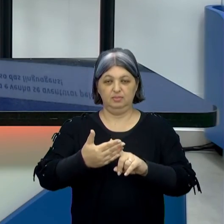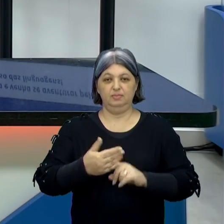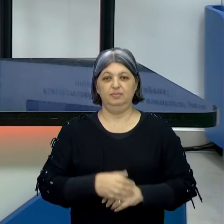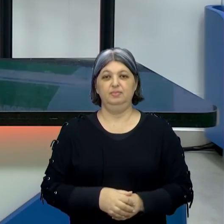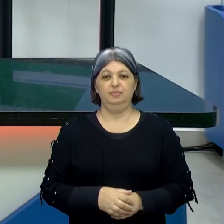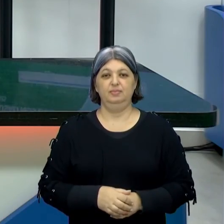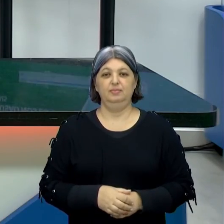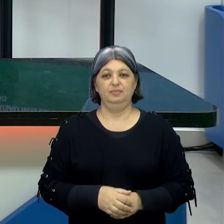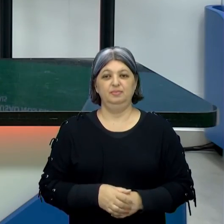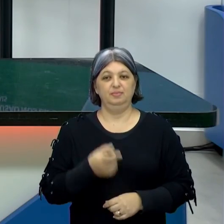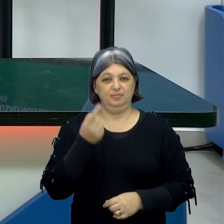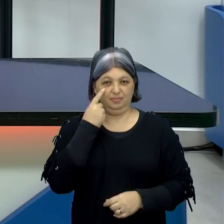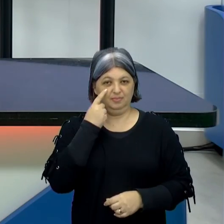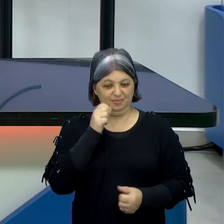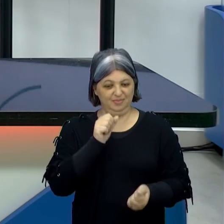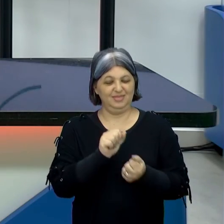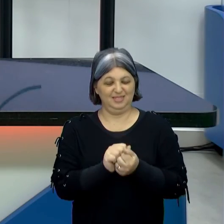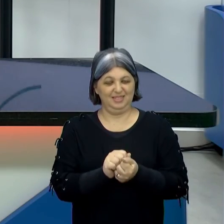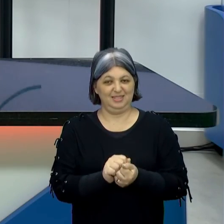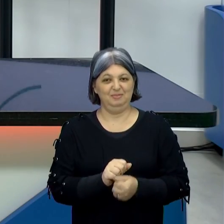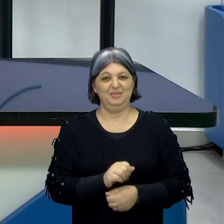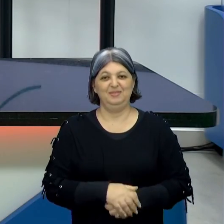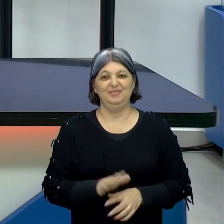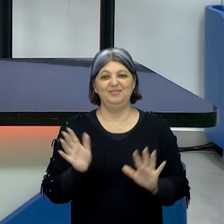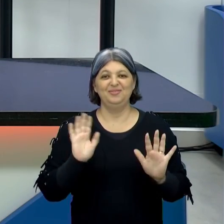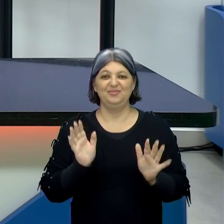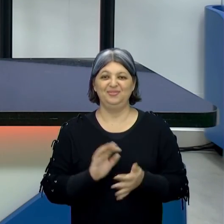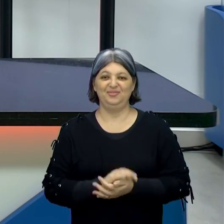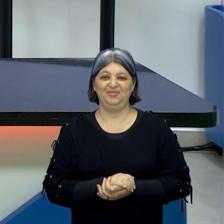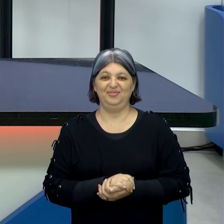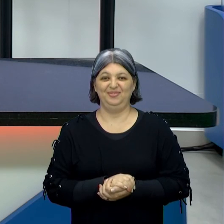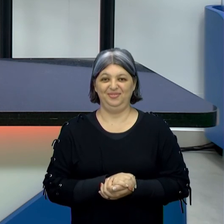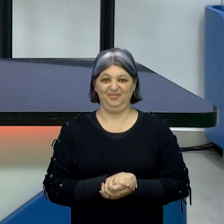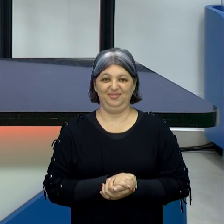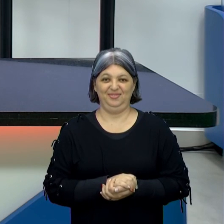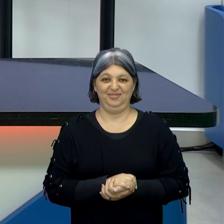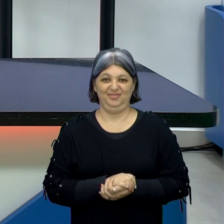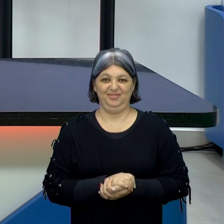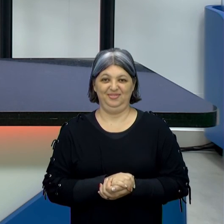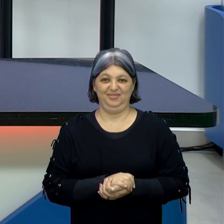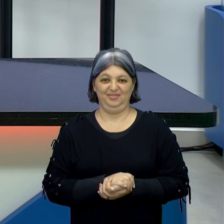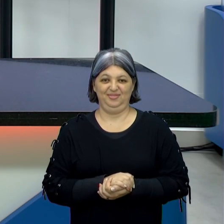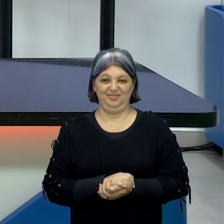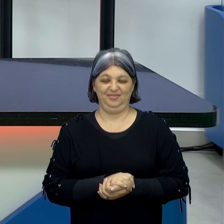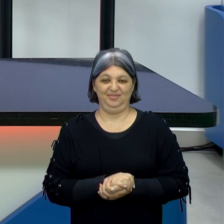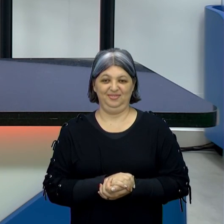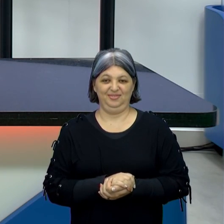saem de perto da professora Mara. Saiam daí, hein? Até mais.